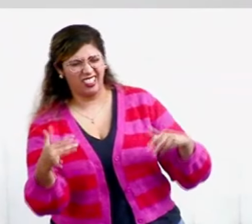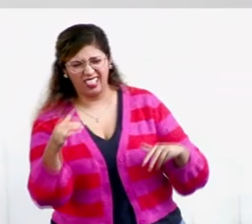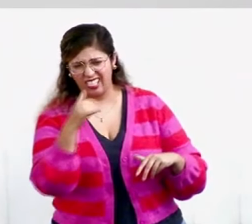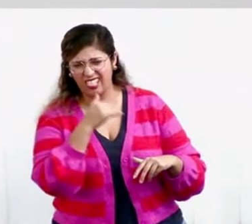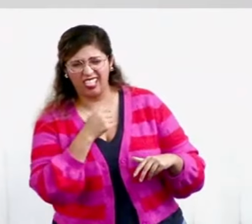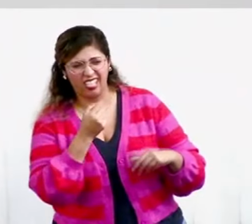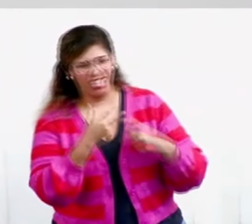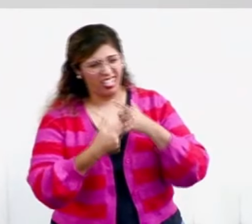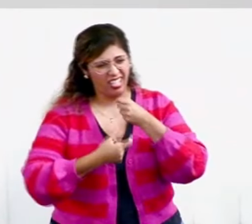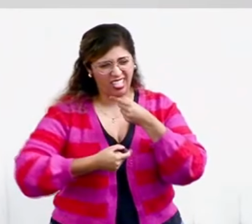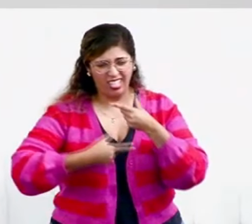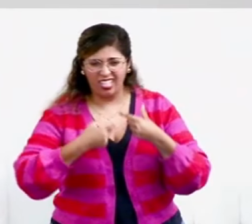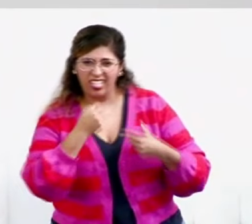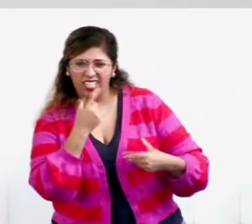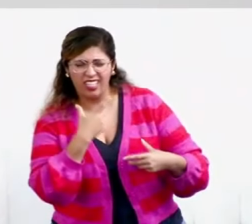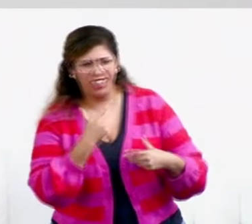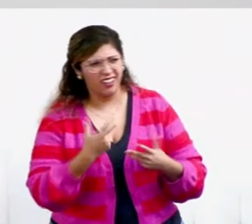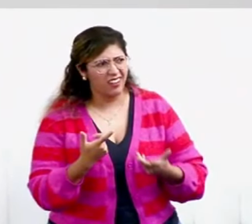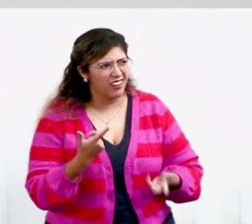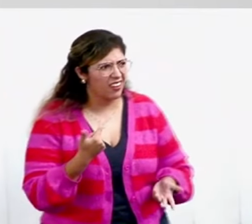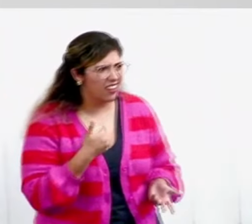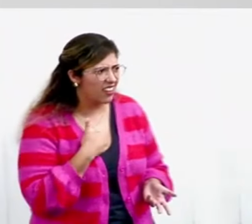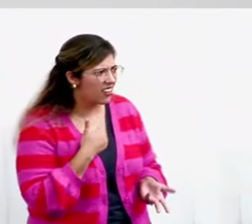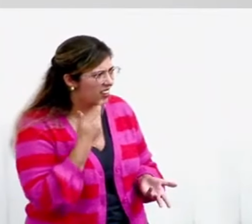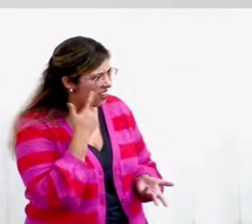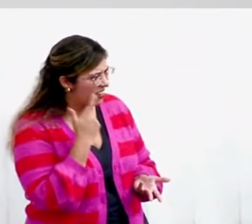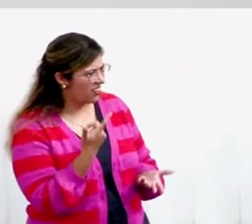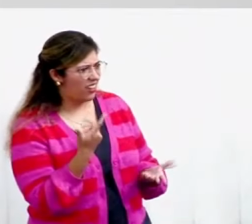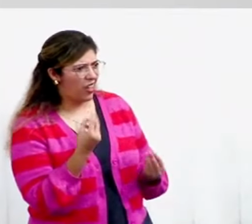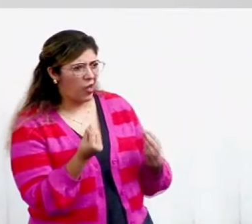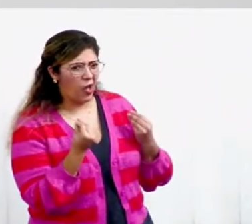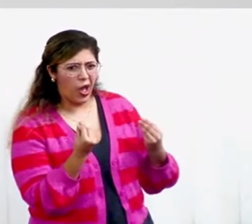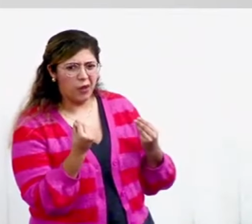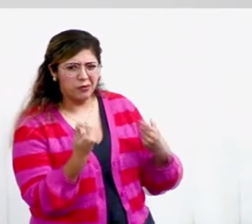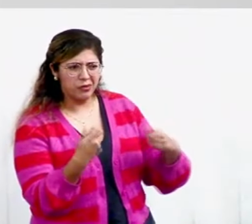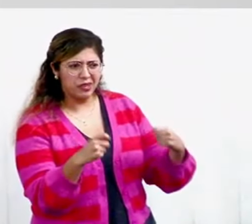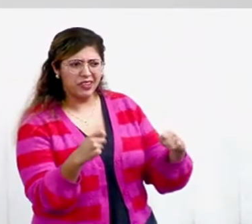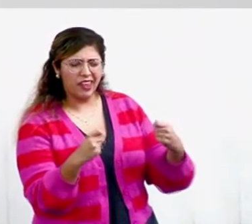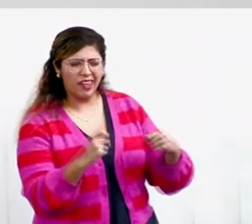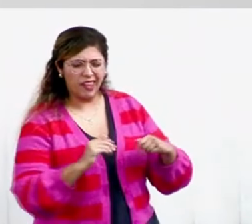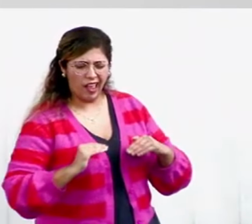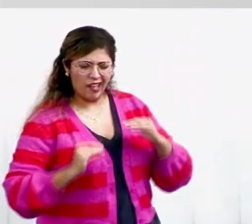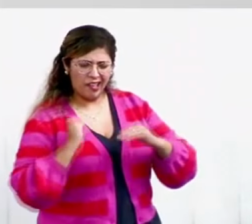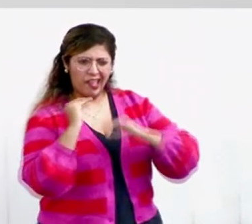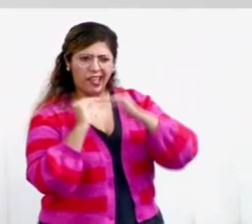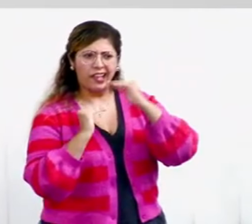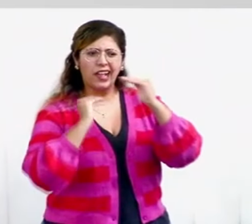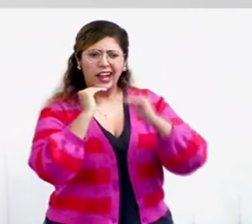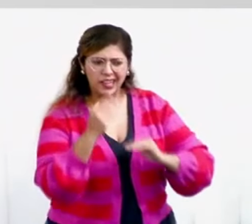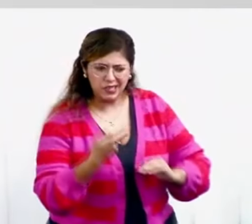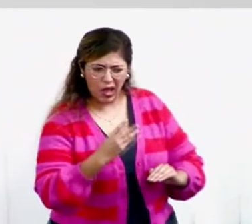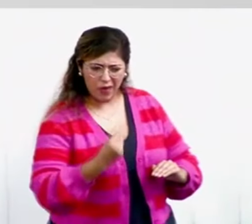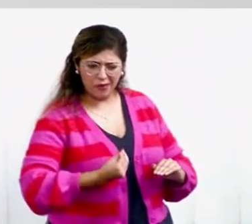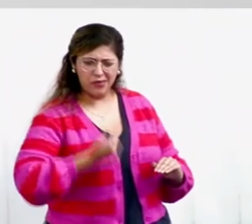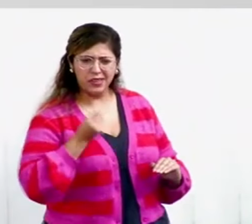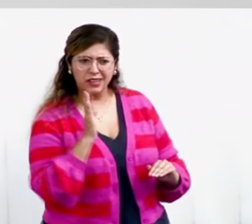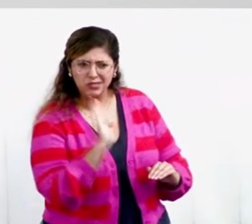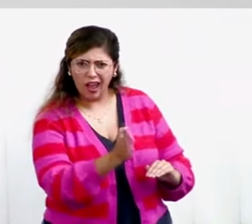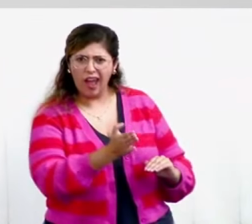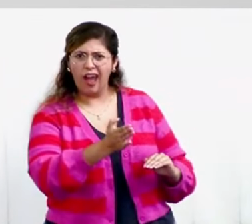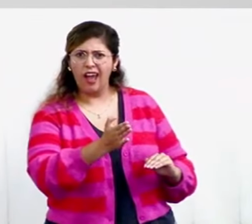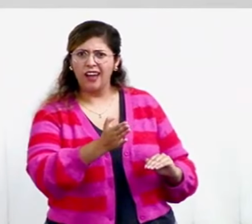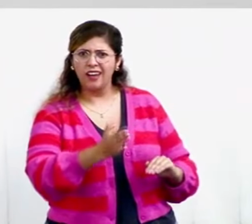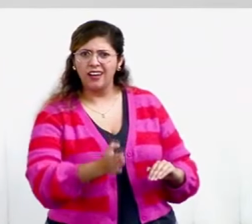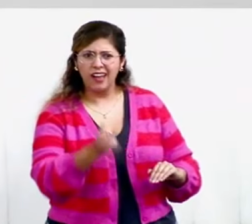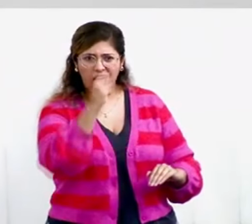elas, por que você não cresce? Por que você não amadurece? Por que você continua